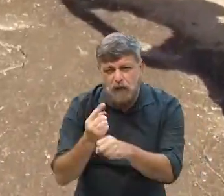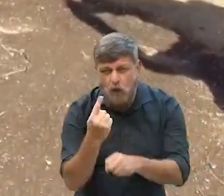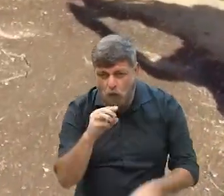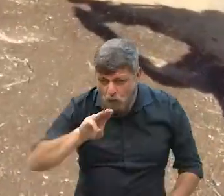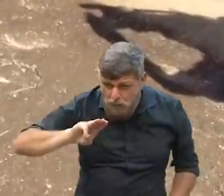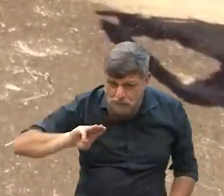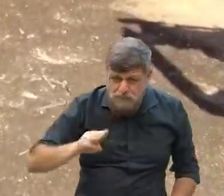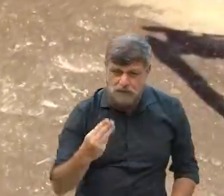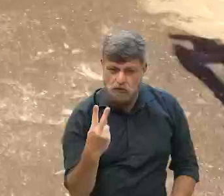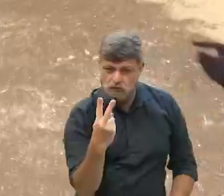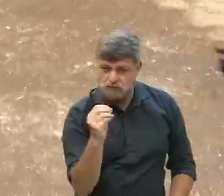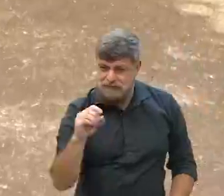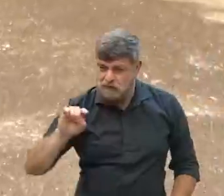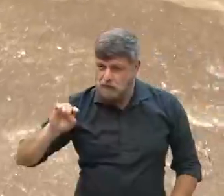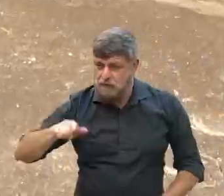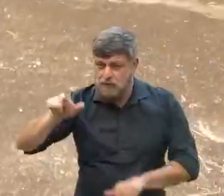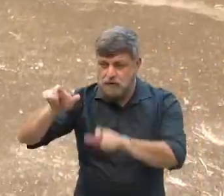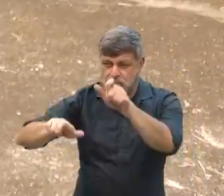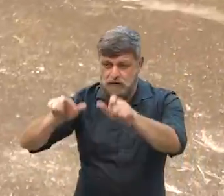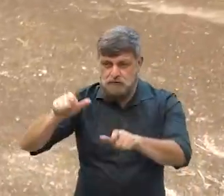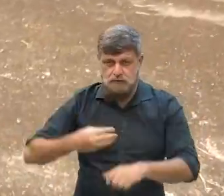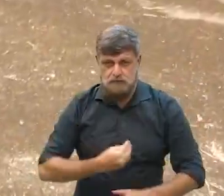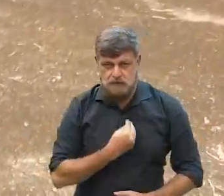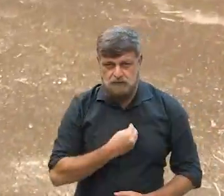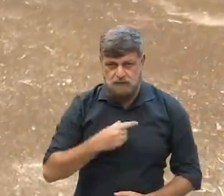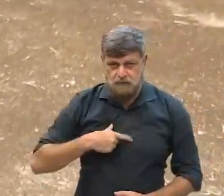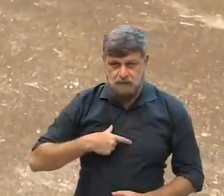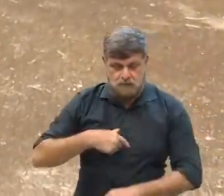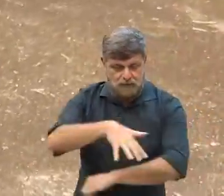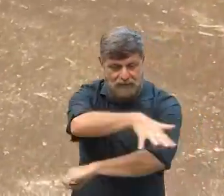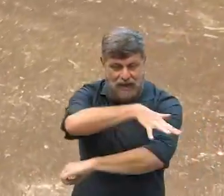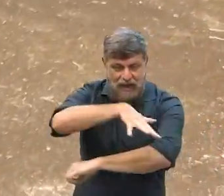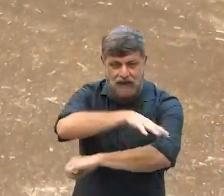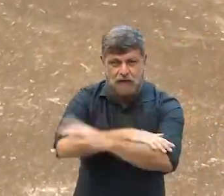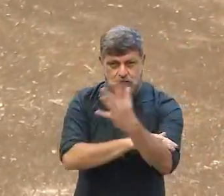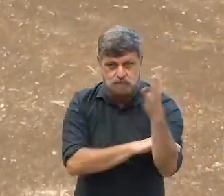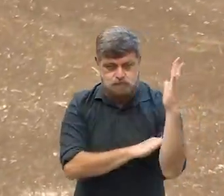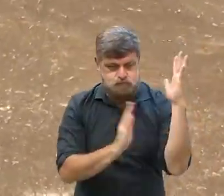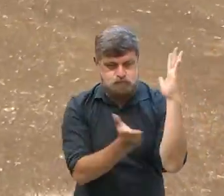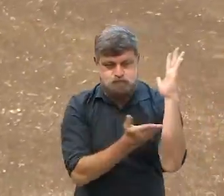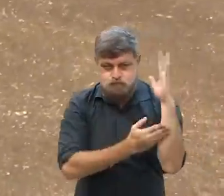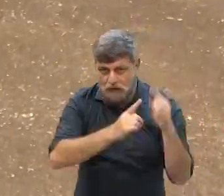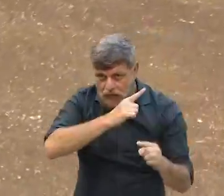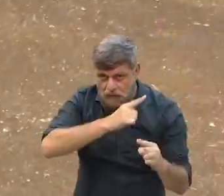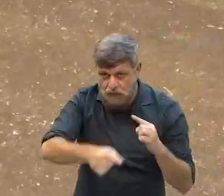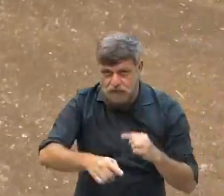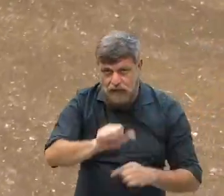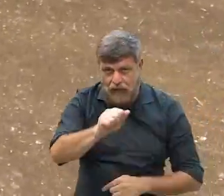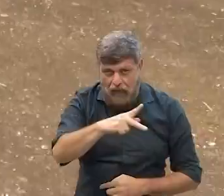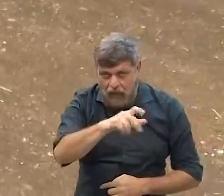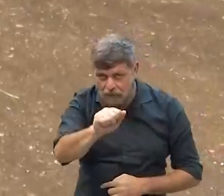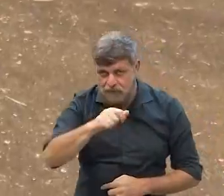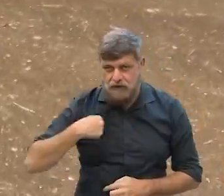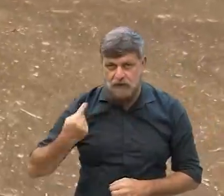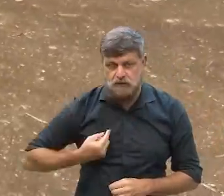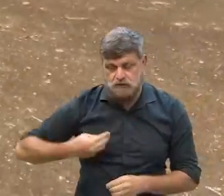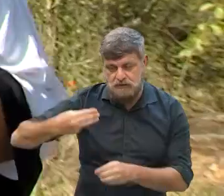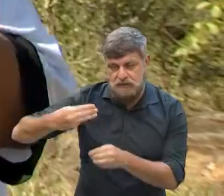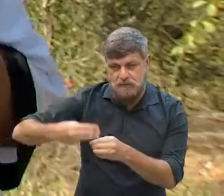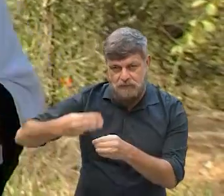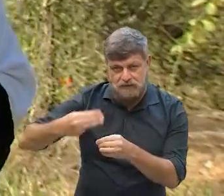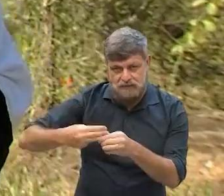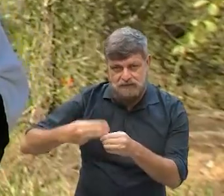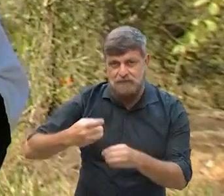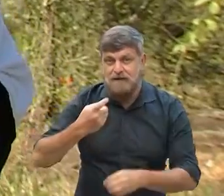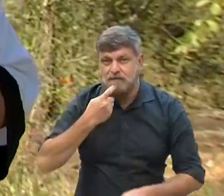1.200.000 habitantes, Campinas possui áreas de proteção ambiental em toda a sua extensão da macro-região leste.